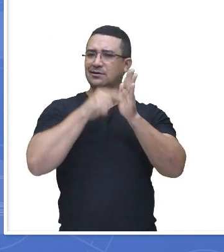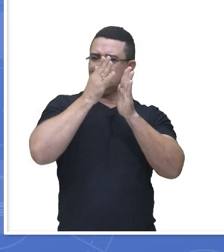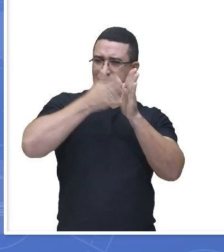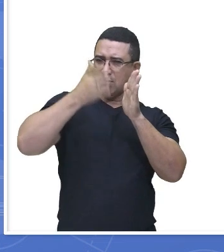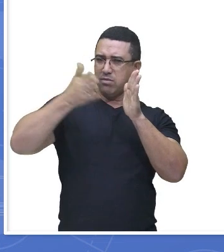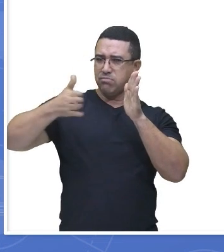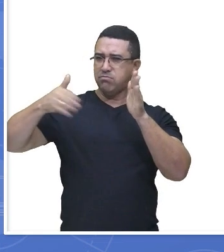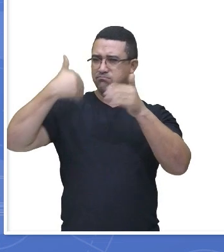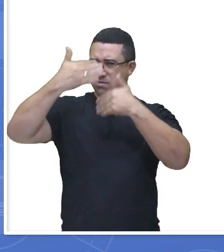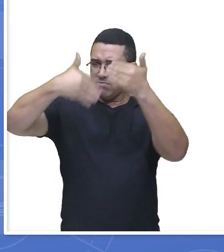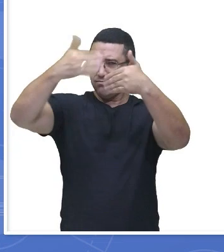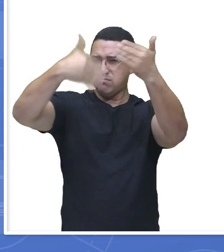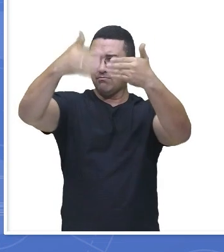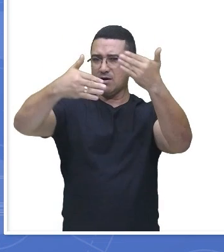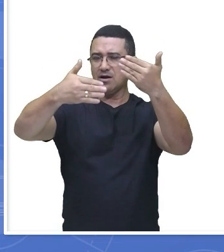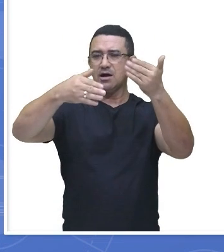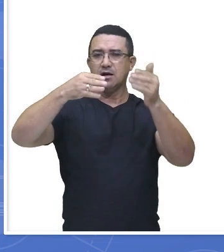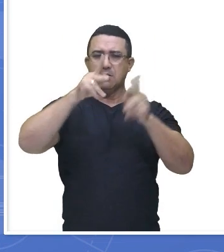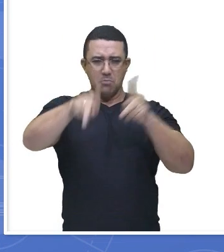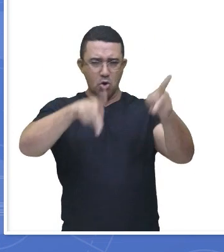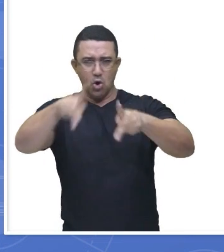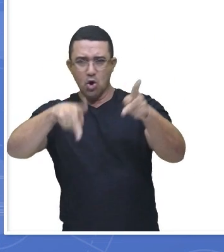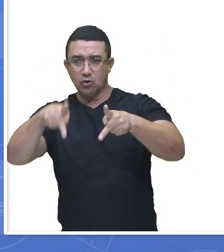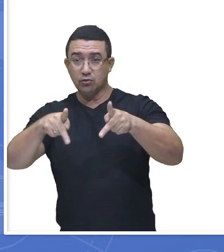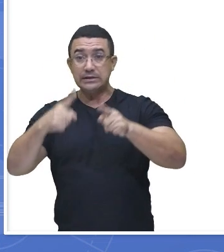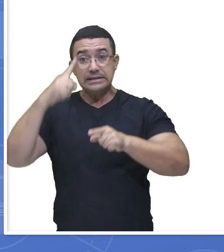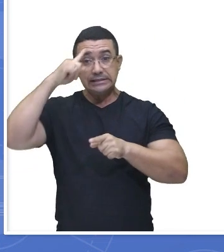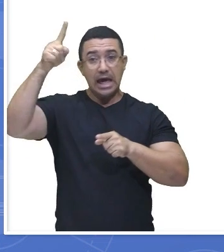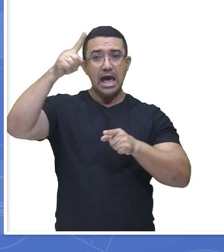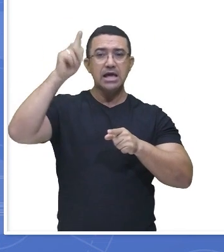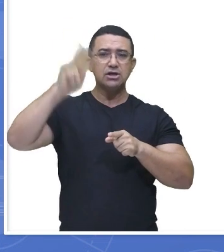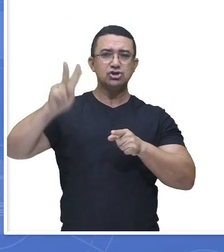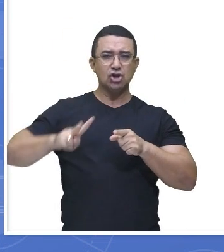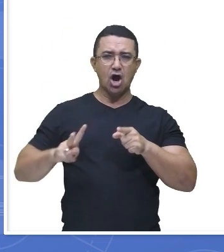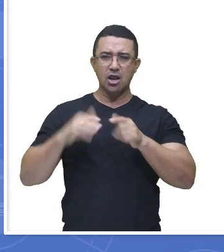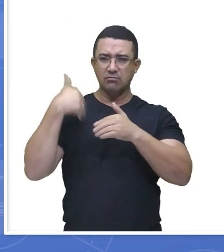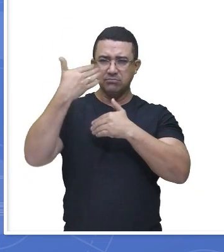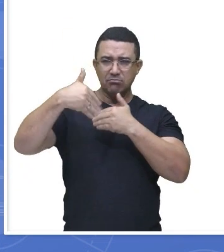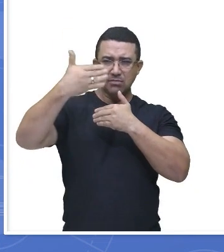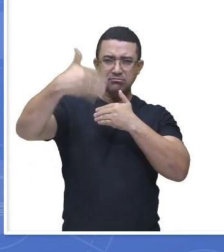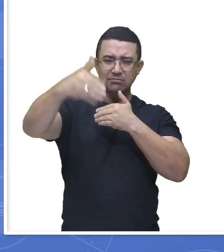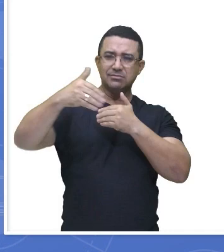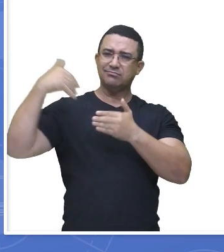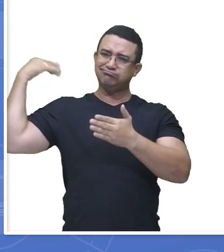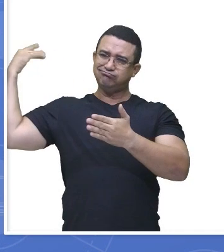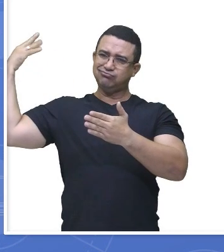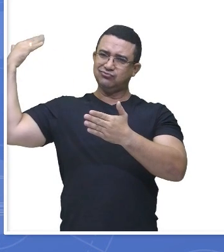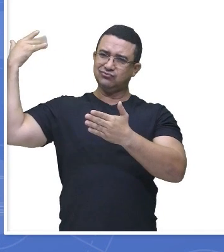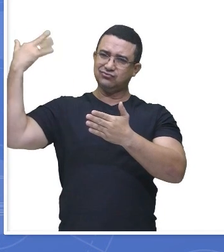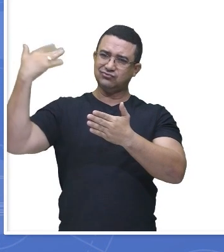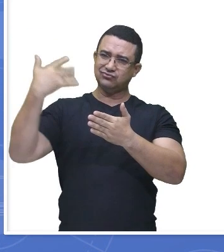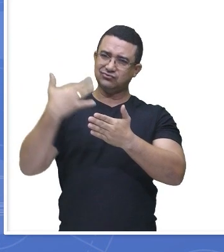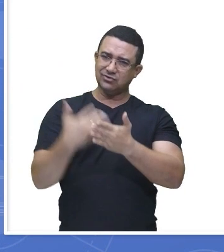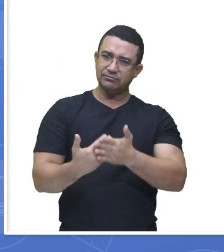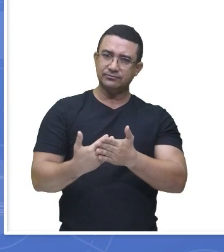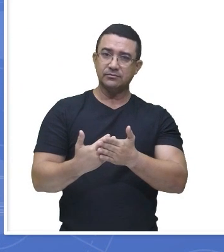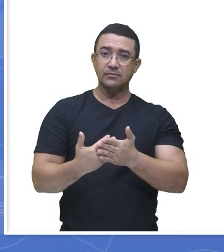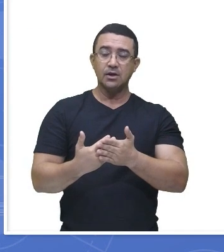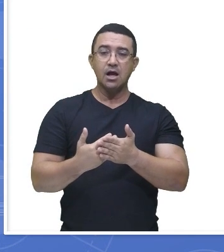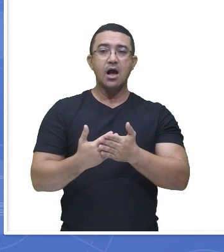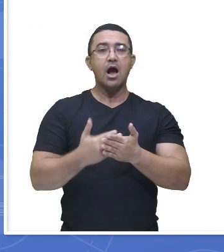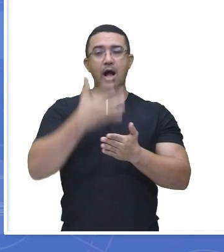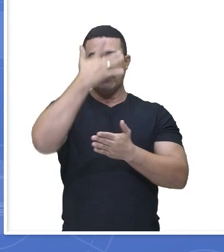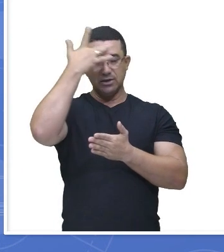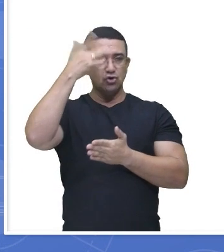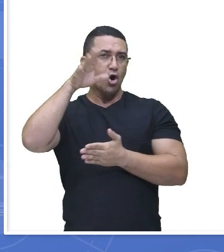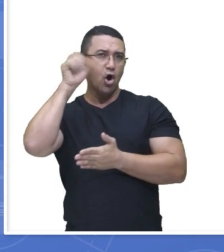siguientes. Olha, passando uma ideia, uma história, contando essa história, o outro que ouviu vai